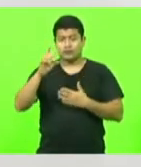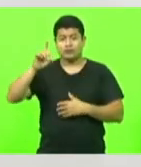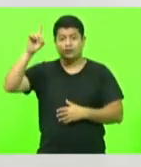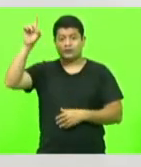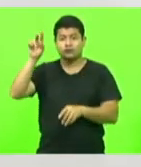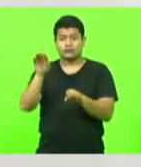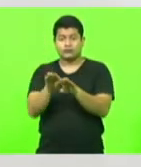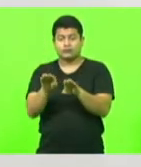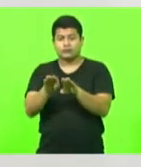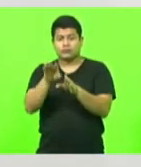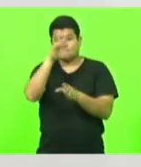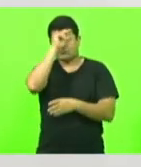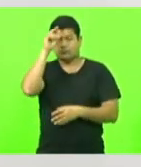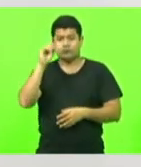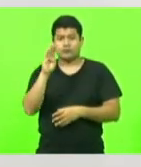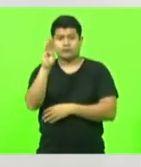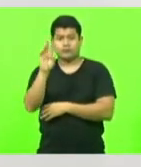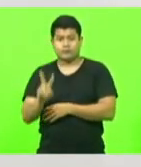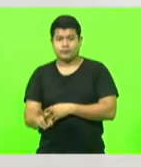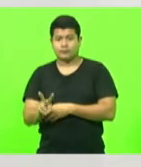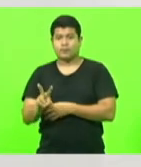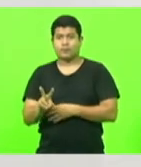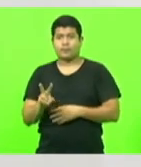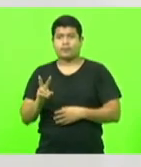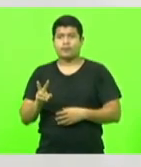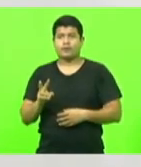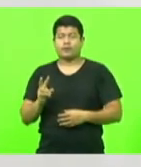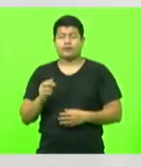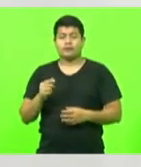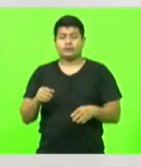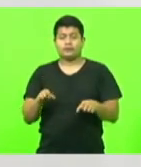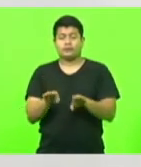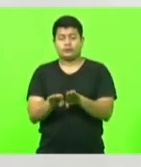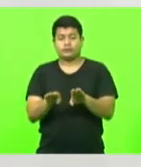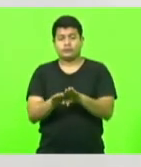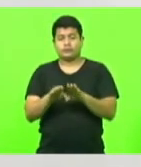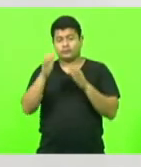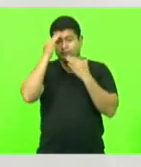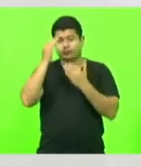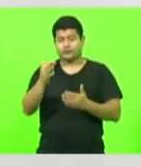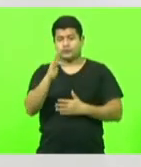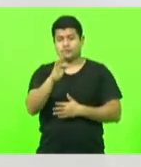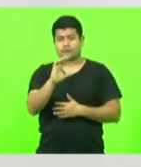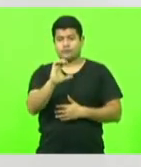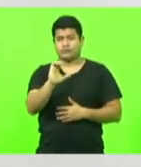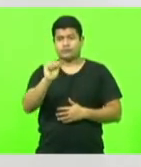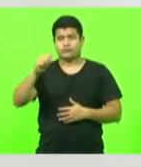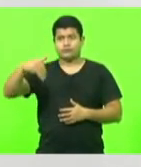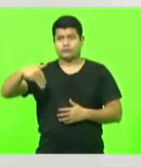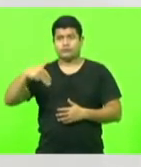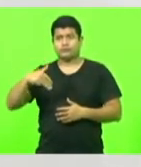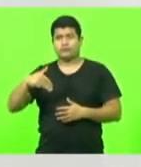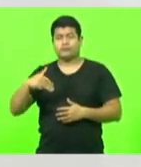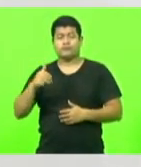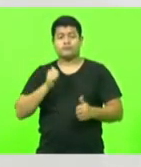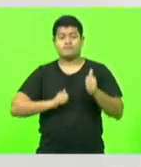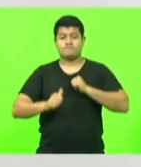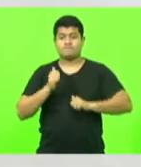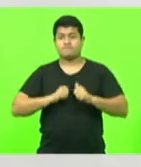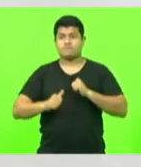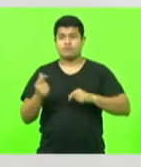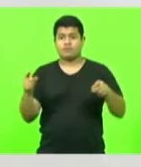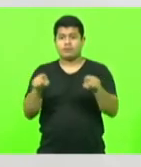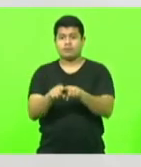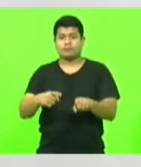Elia da Costa, por me liberar para essa nobre missão. Agradeço à FECAM e à equipe, e o entusiasmo e parceria e nosso primeiro